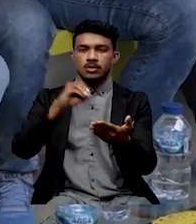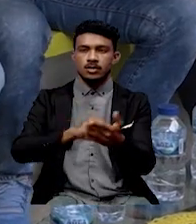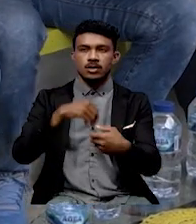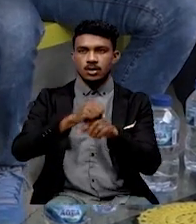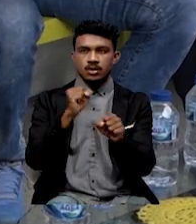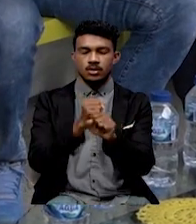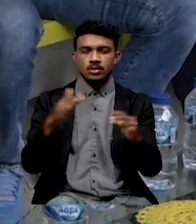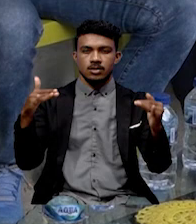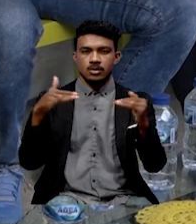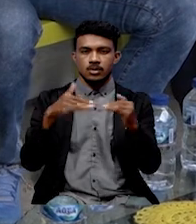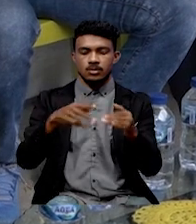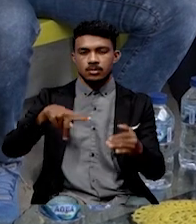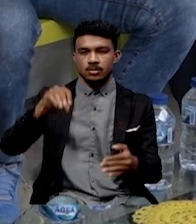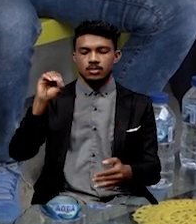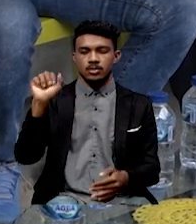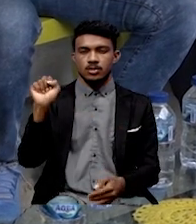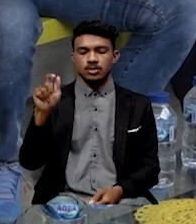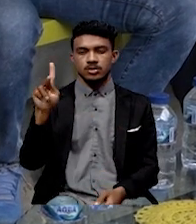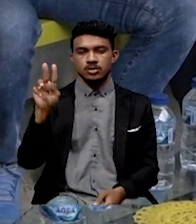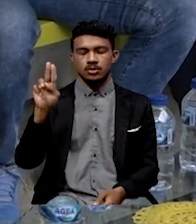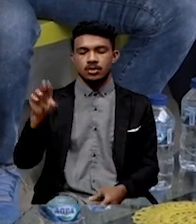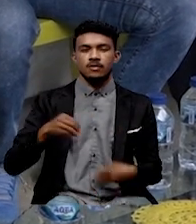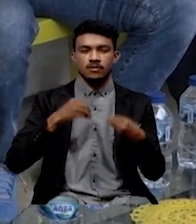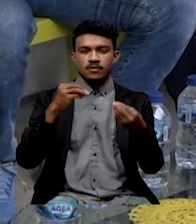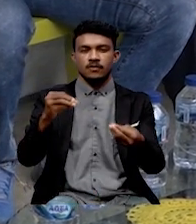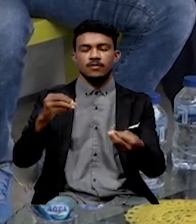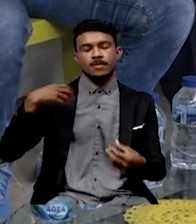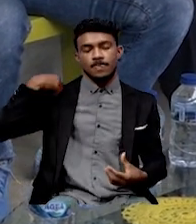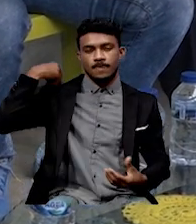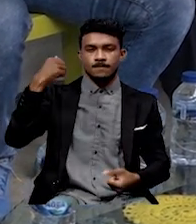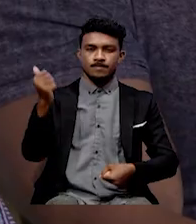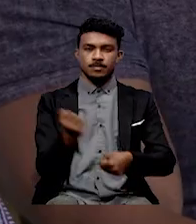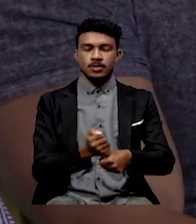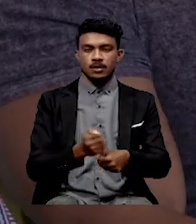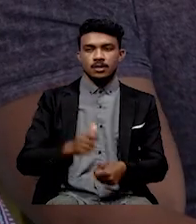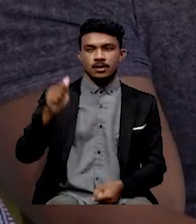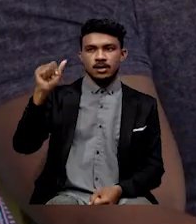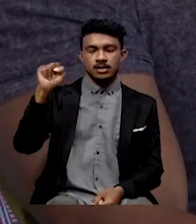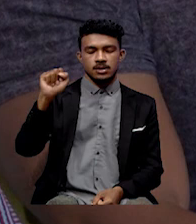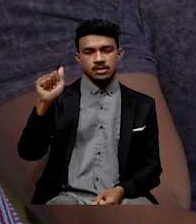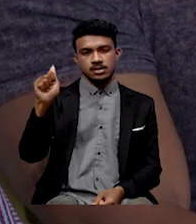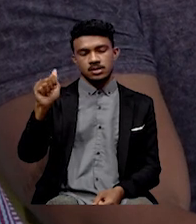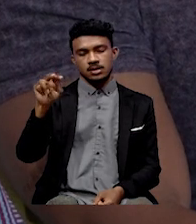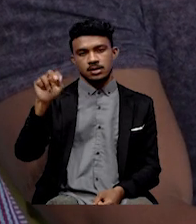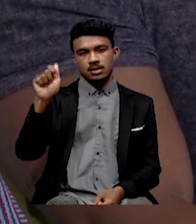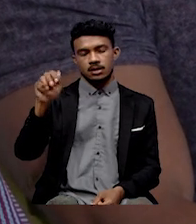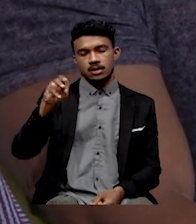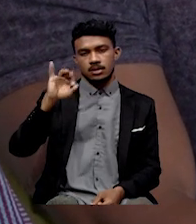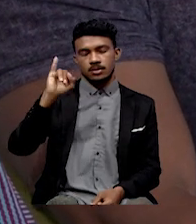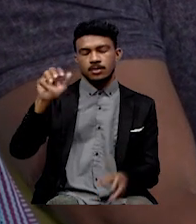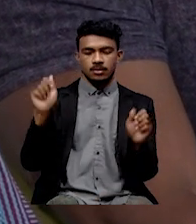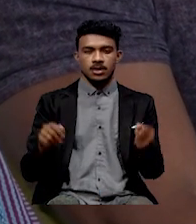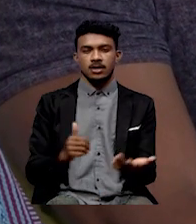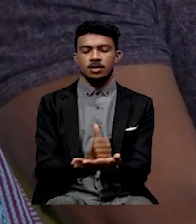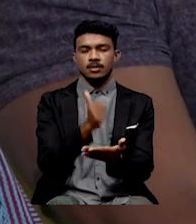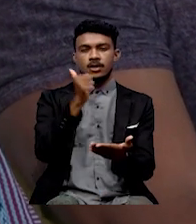ba posco refere, atu bele fo apoio ba candidato Mariano Assanami Sabino Lopes, ho dihetan vitória e eleição